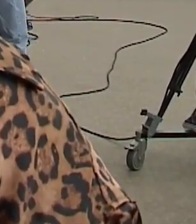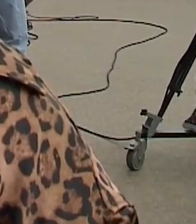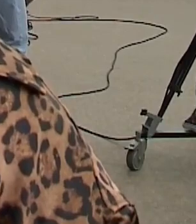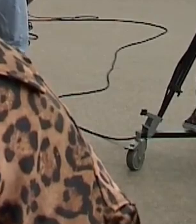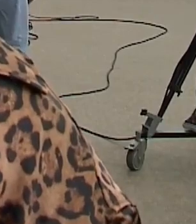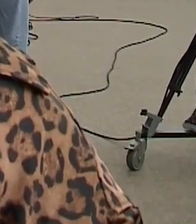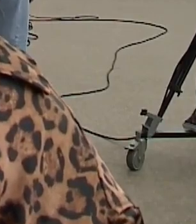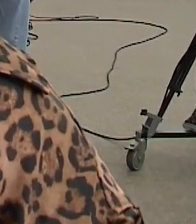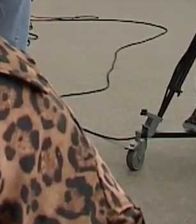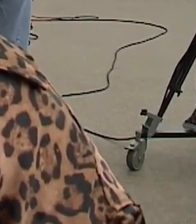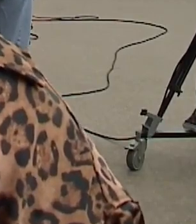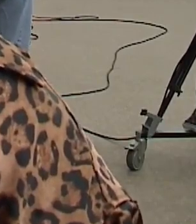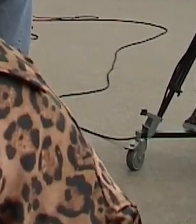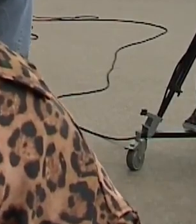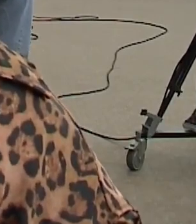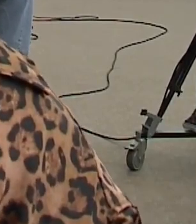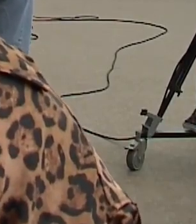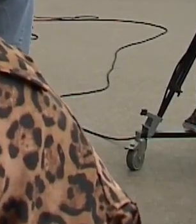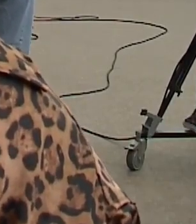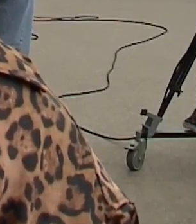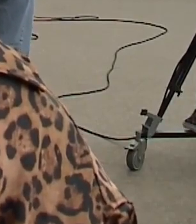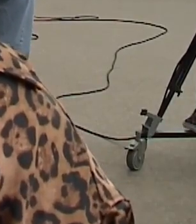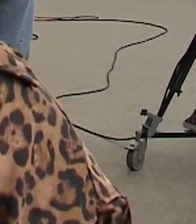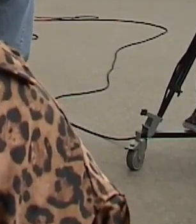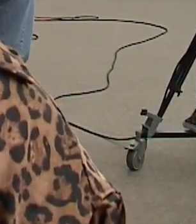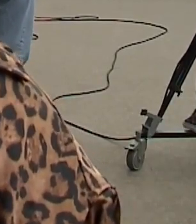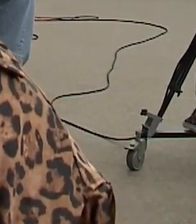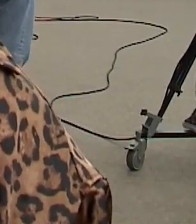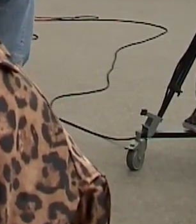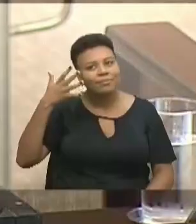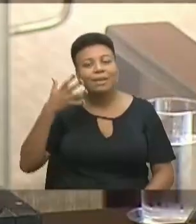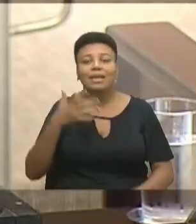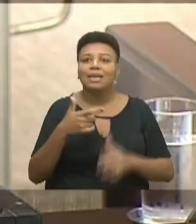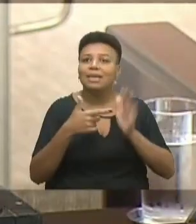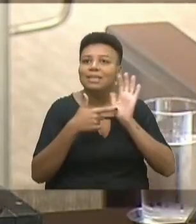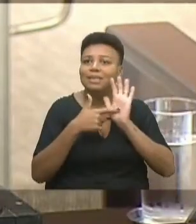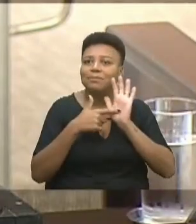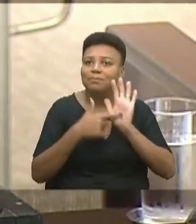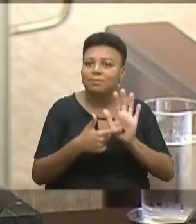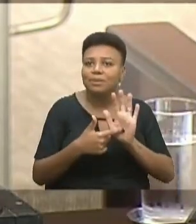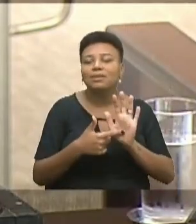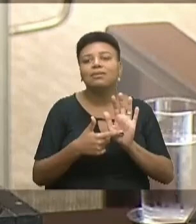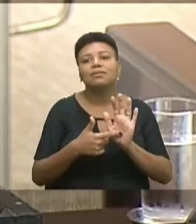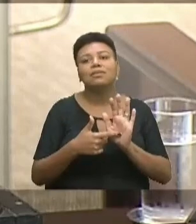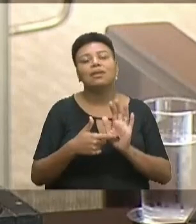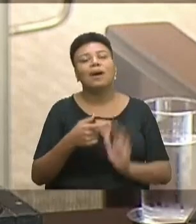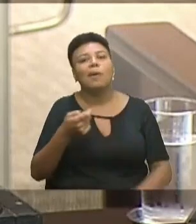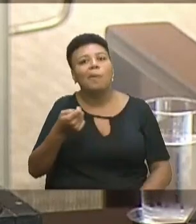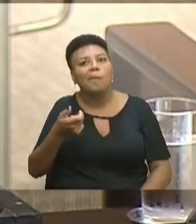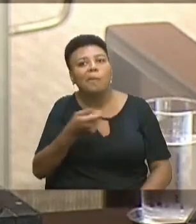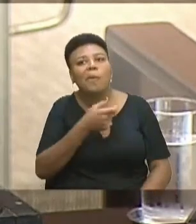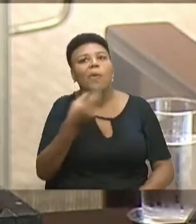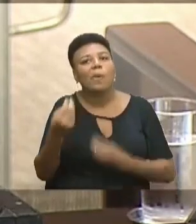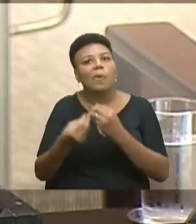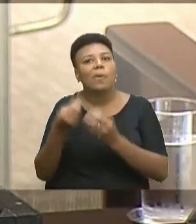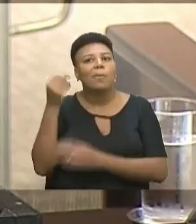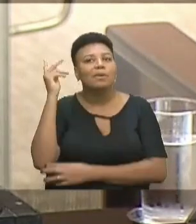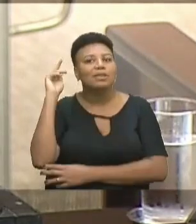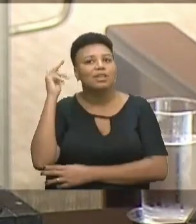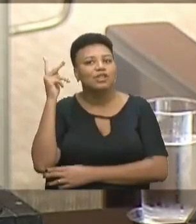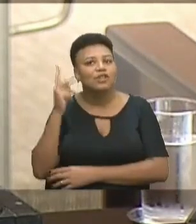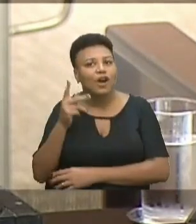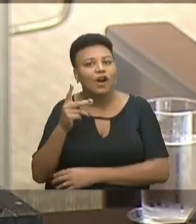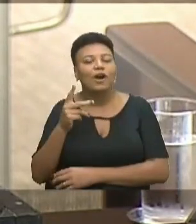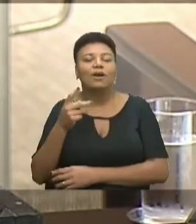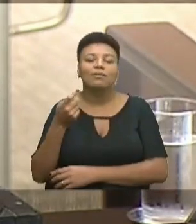de legado do legado mais bonito desse desse último período a deputada lembrou das lutas que travou em defesa